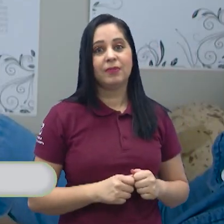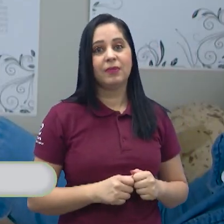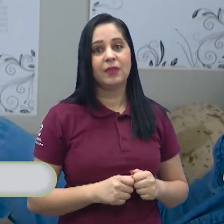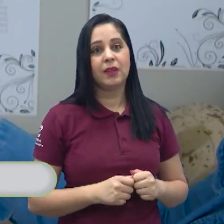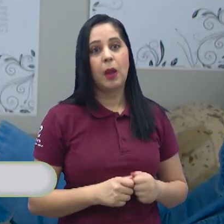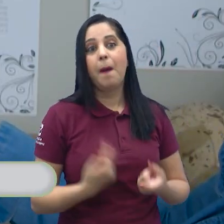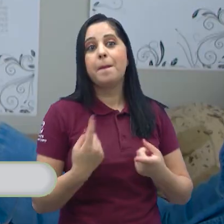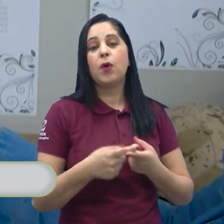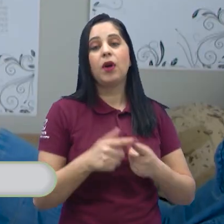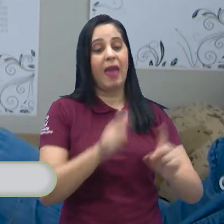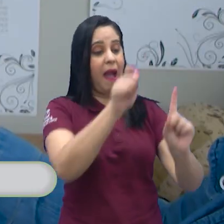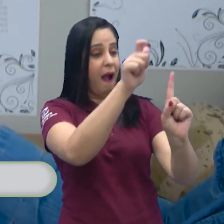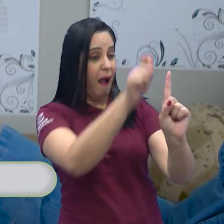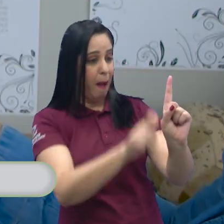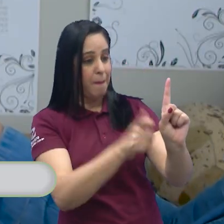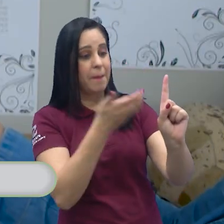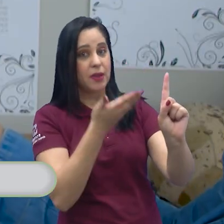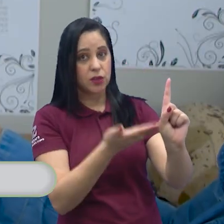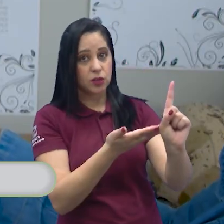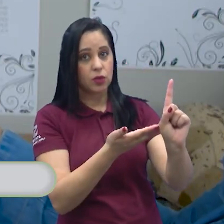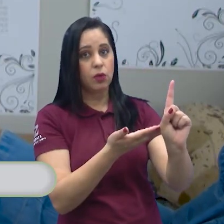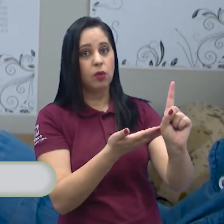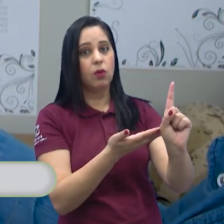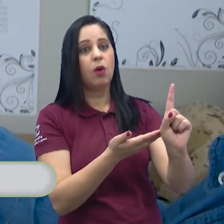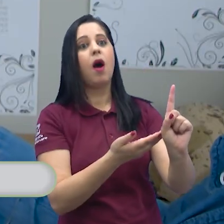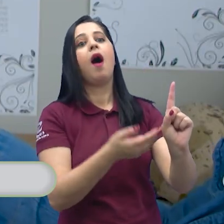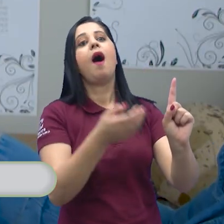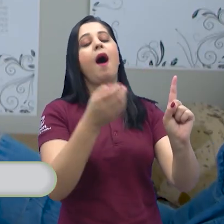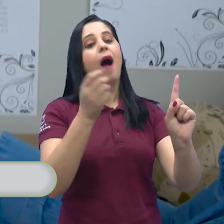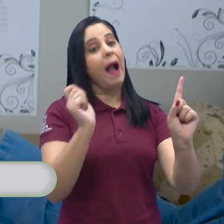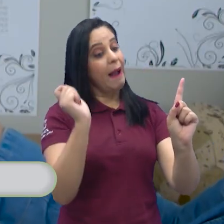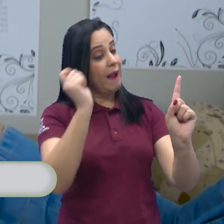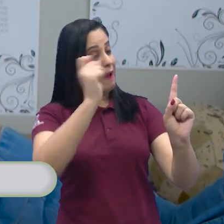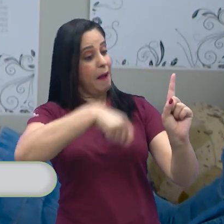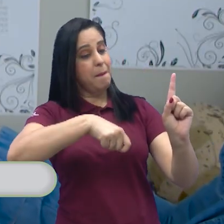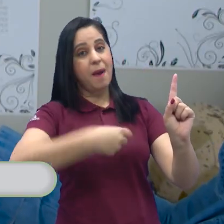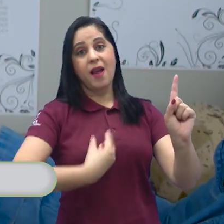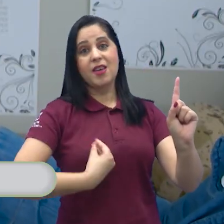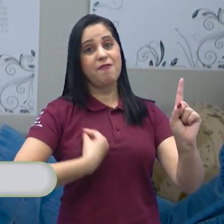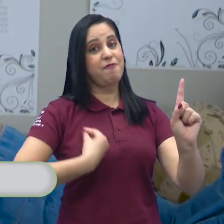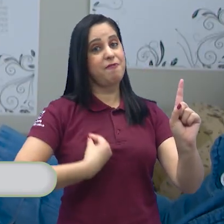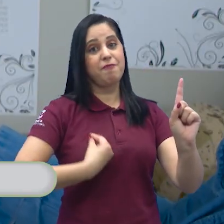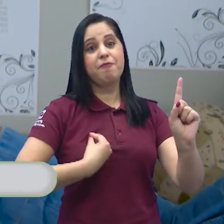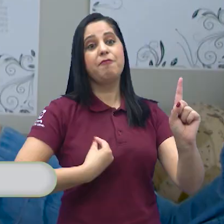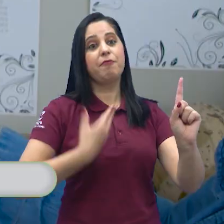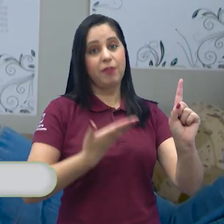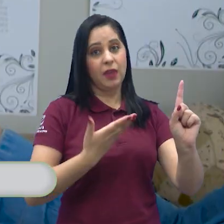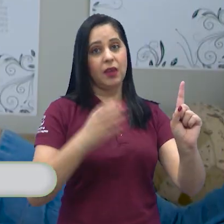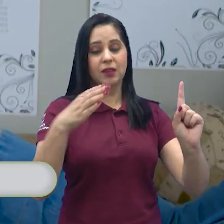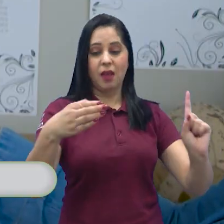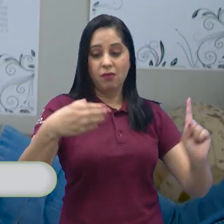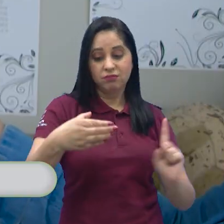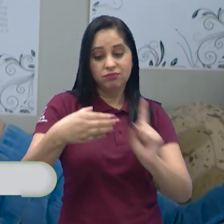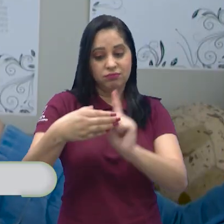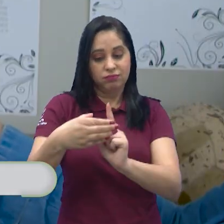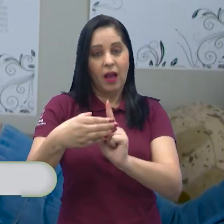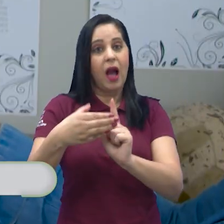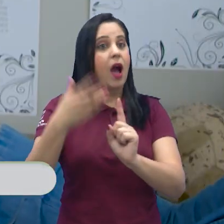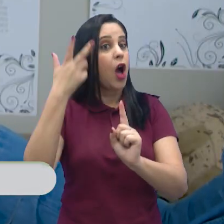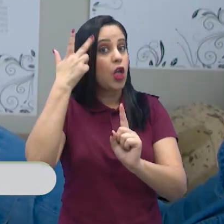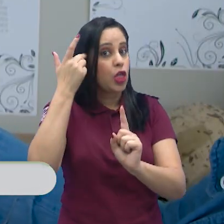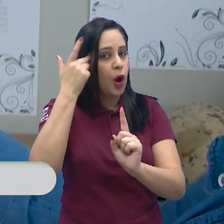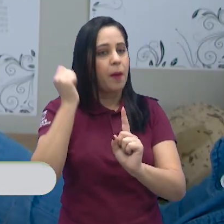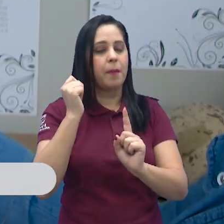indivíduo ele volte para ter uma vida dentro da normalidade, né? E